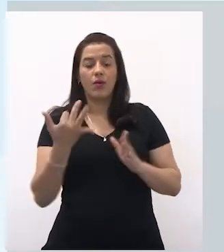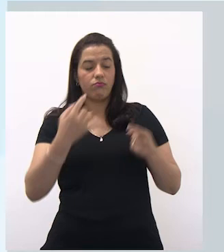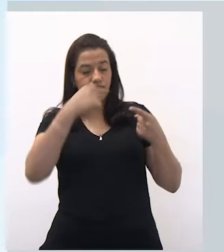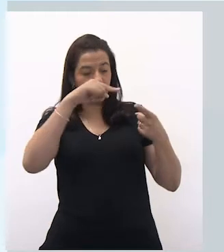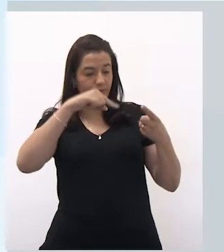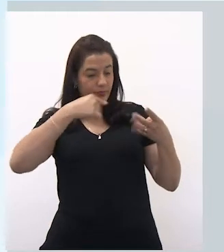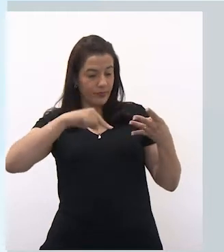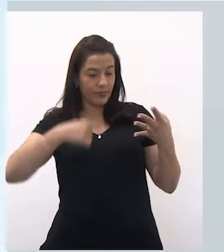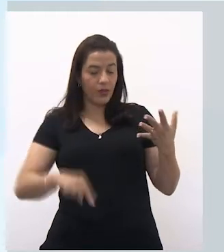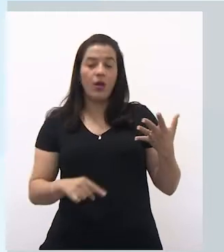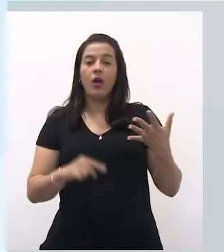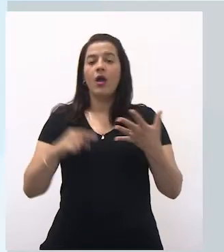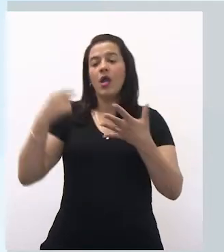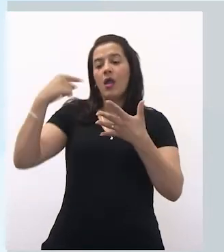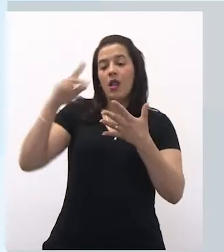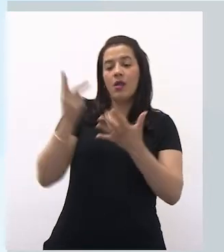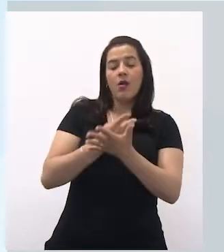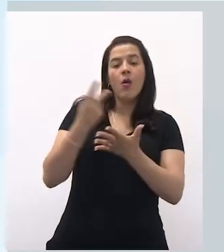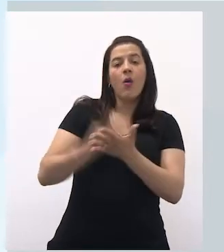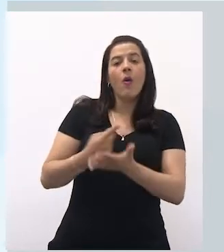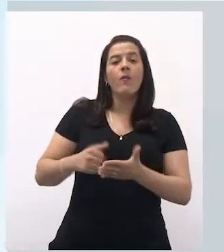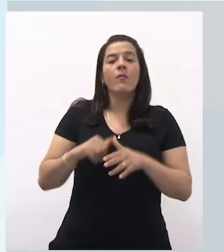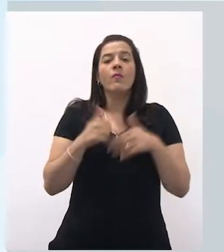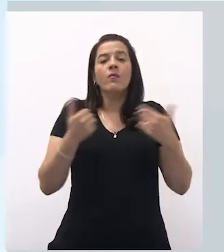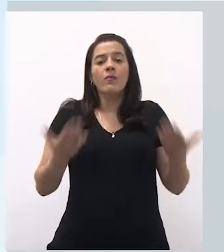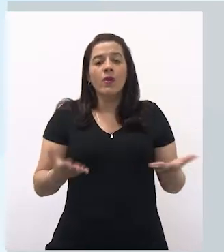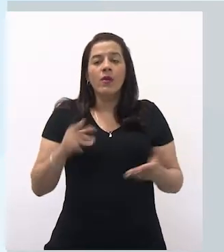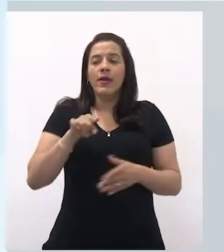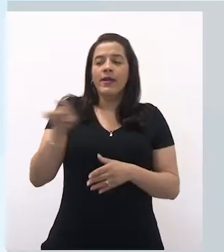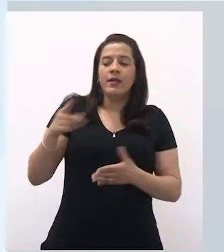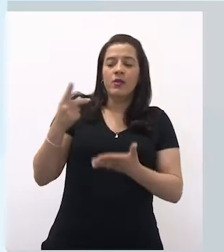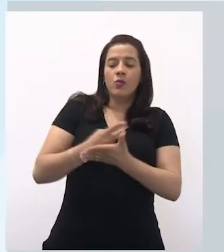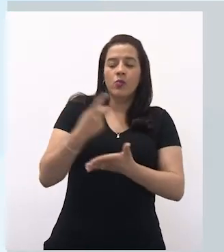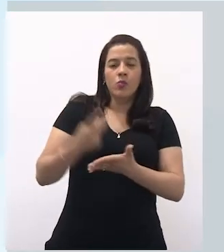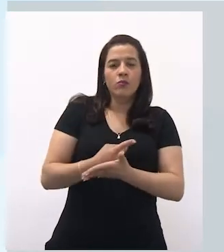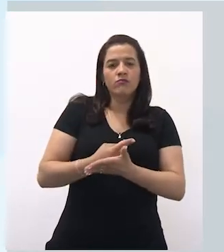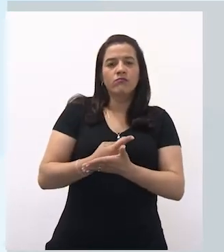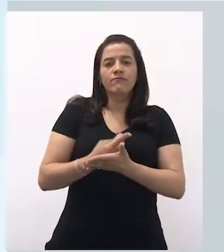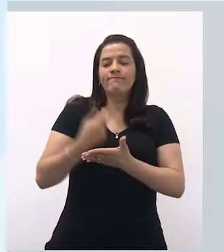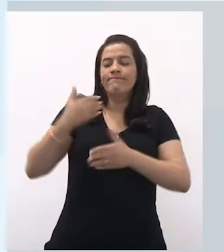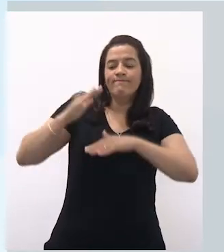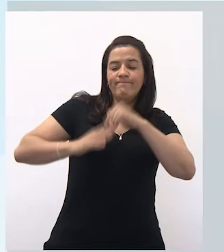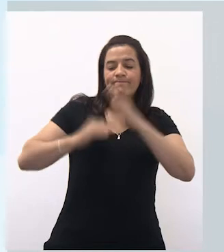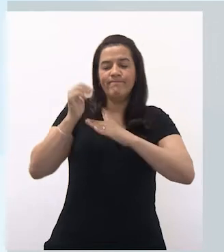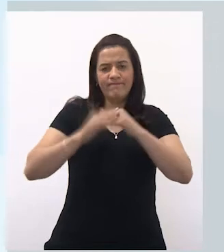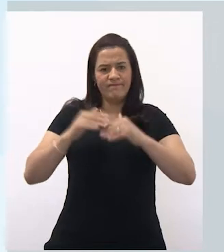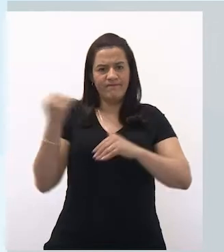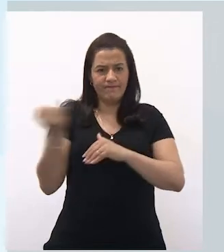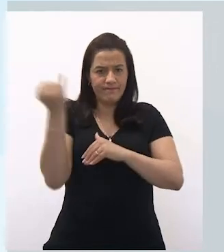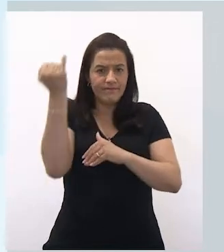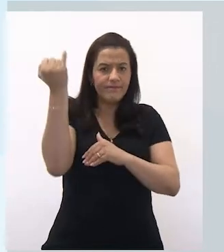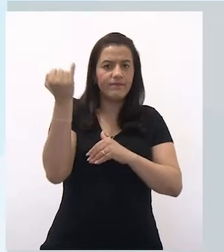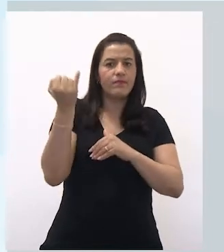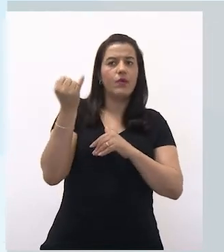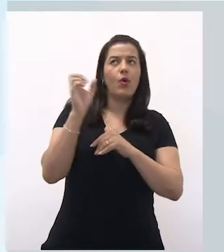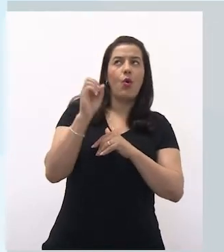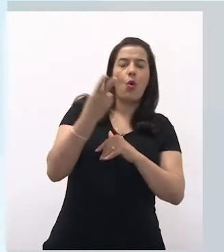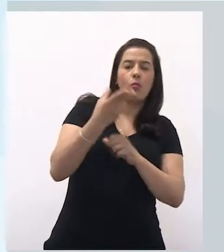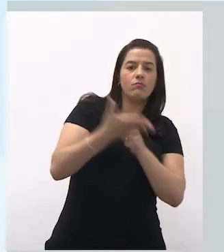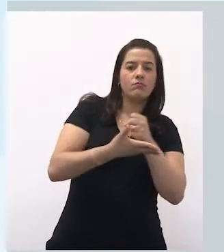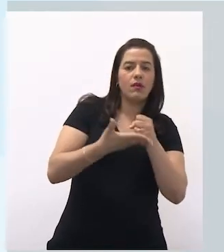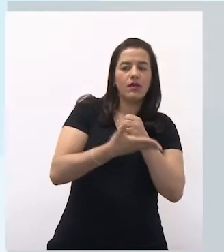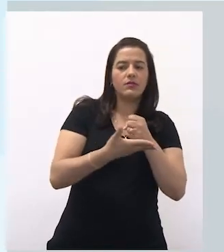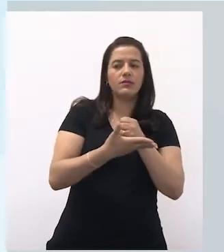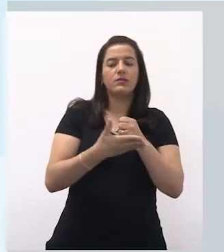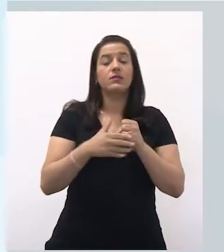acertou, quais itens ele errou. Dentro do que ele errou habilidades essenciais, habilidades mínimas.